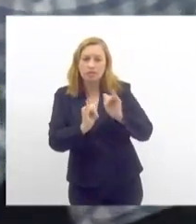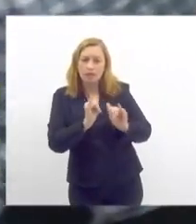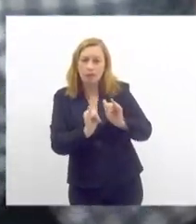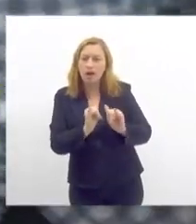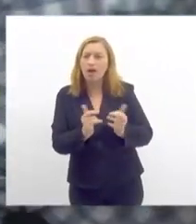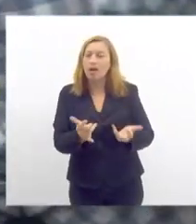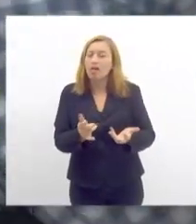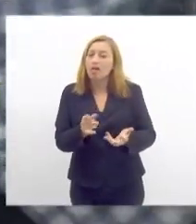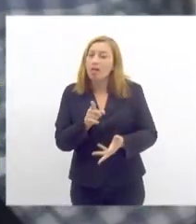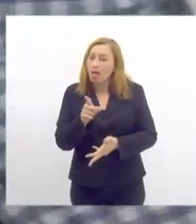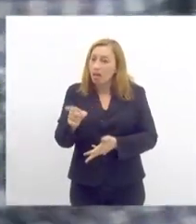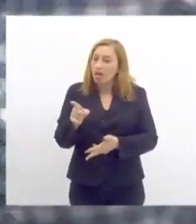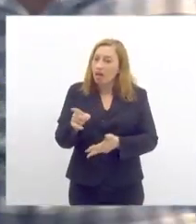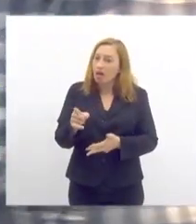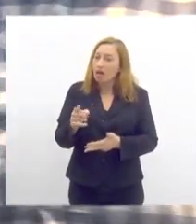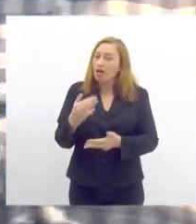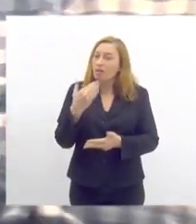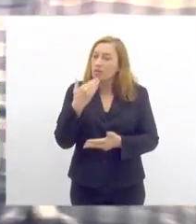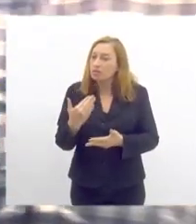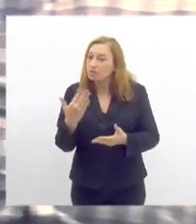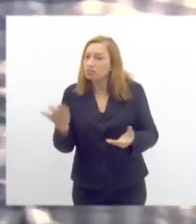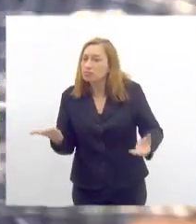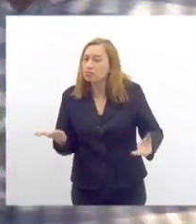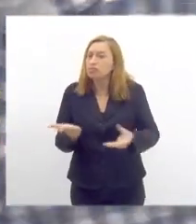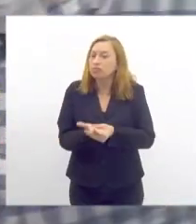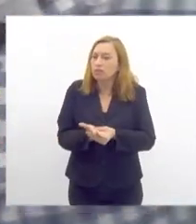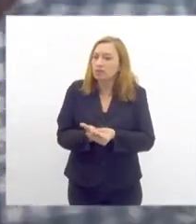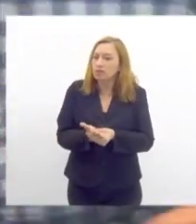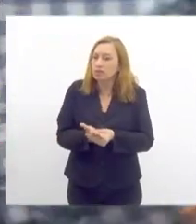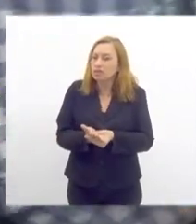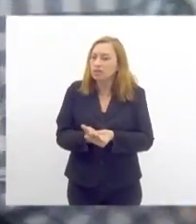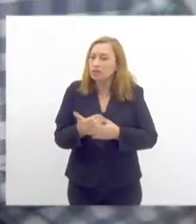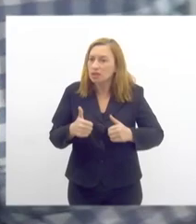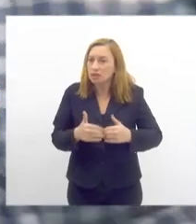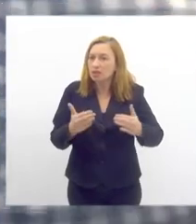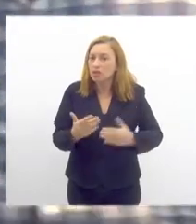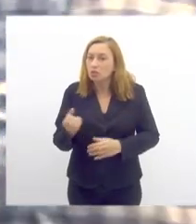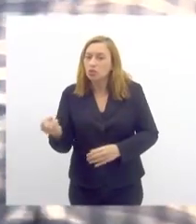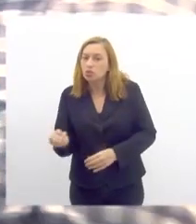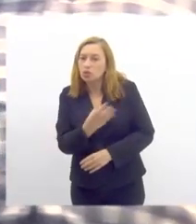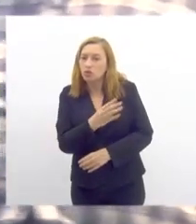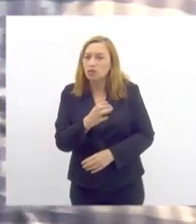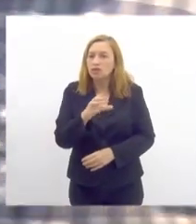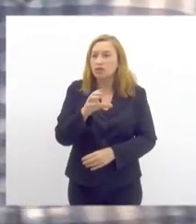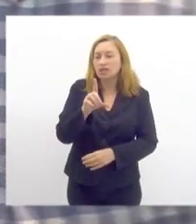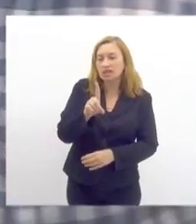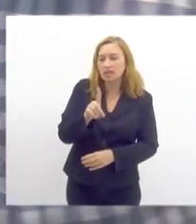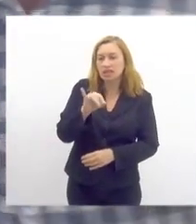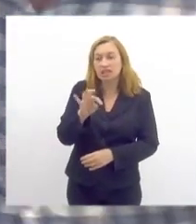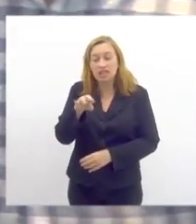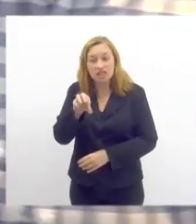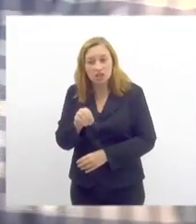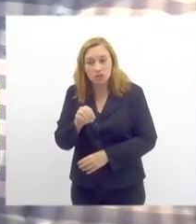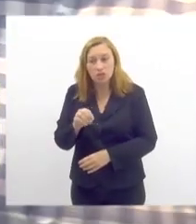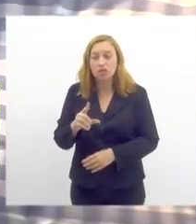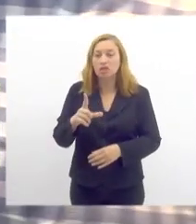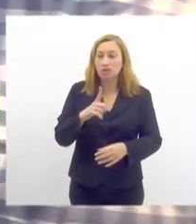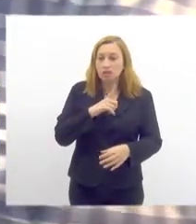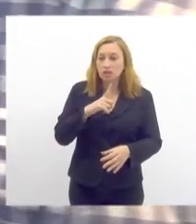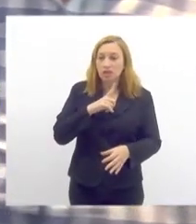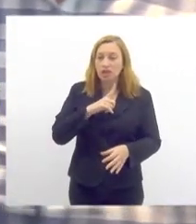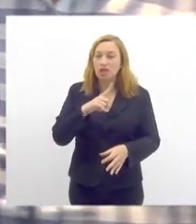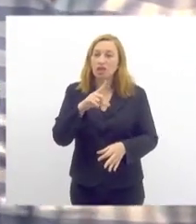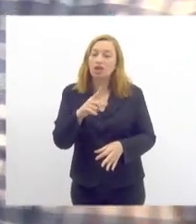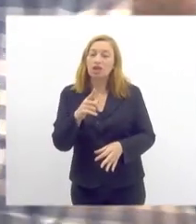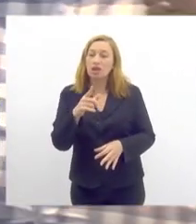ela peticionou no processo, foi inaugurado um novo dissídio onde tem uma decisão judicial